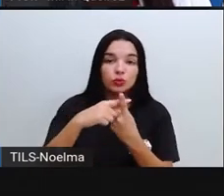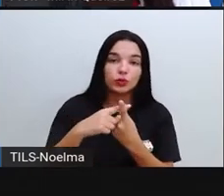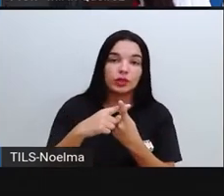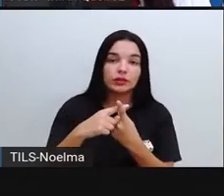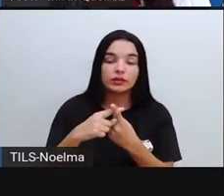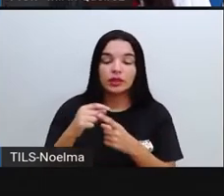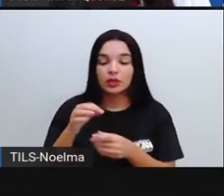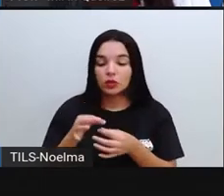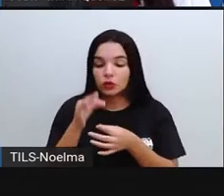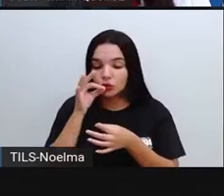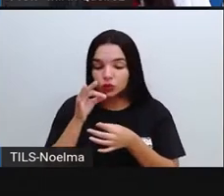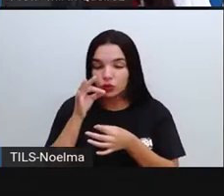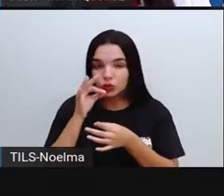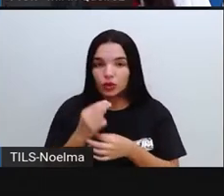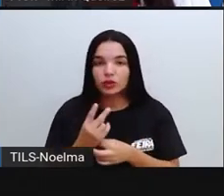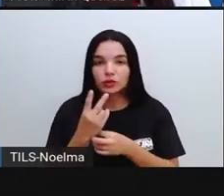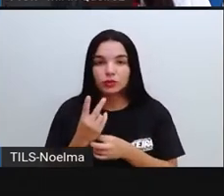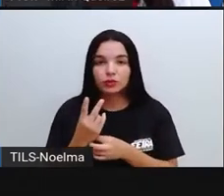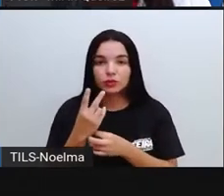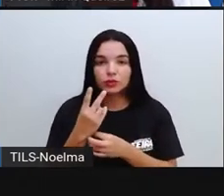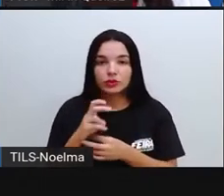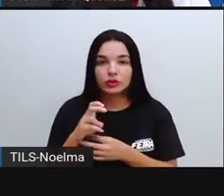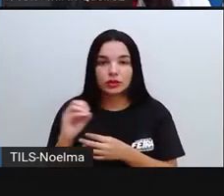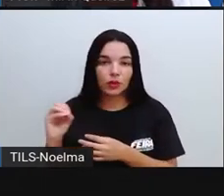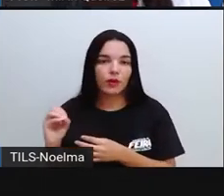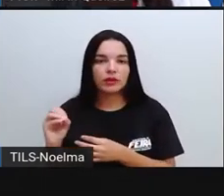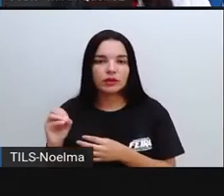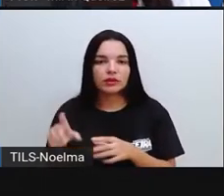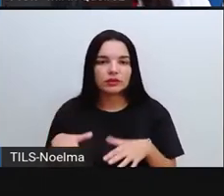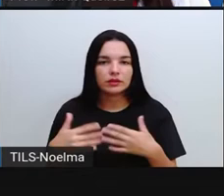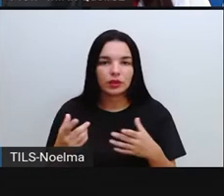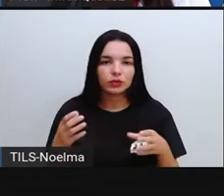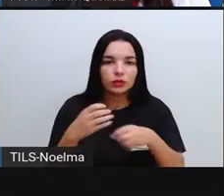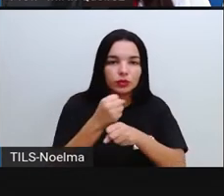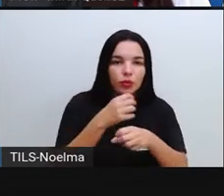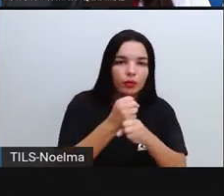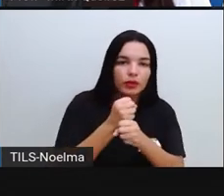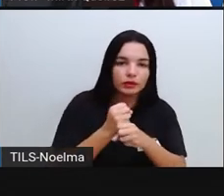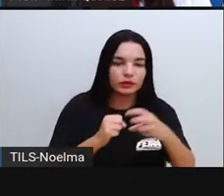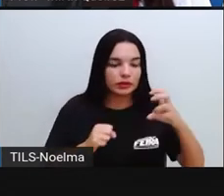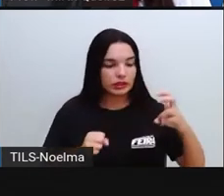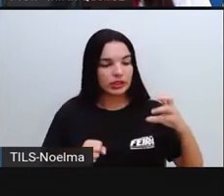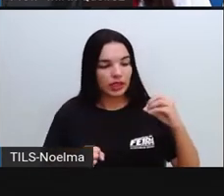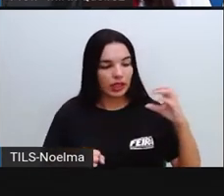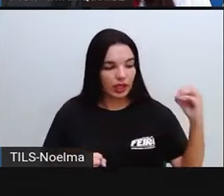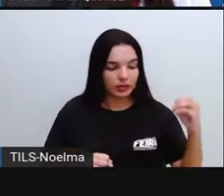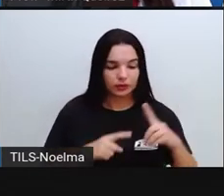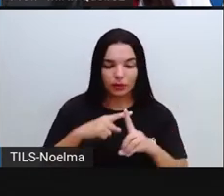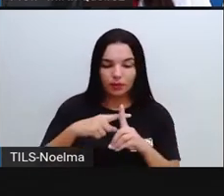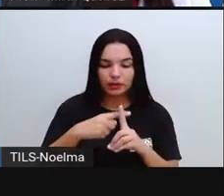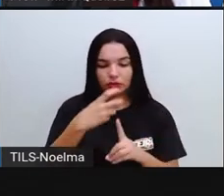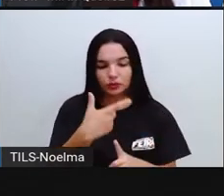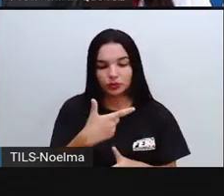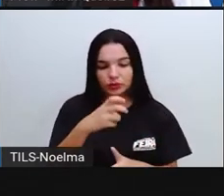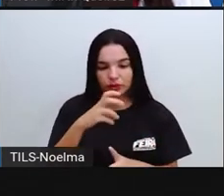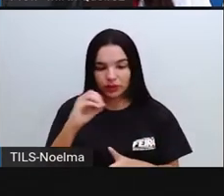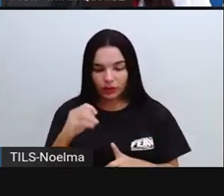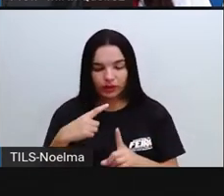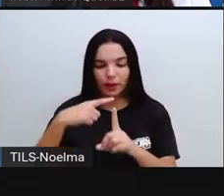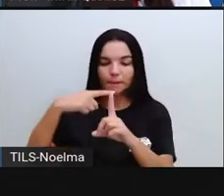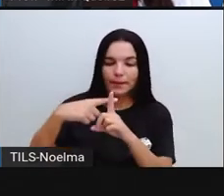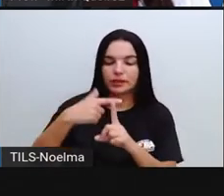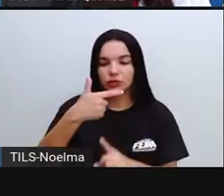ml 500 ml Mas pensa ele vai dar o quê aí 1000ml então nós temos 500 ml mais